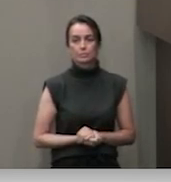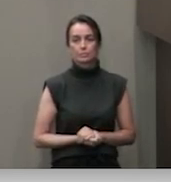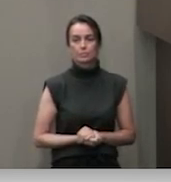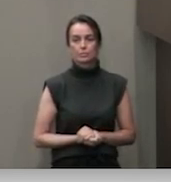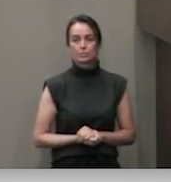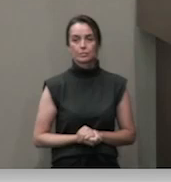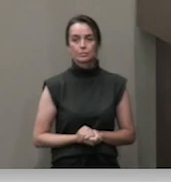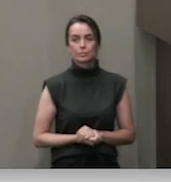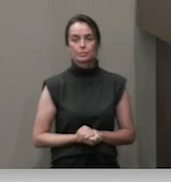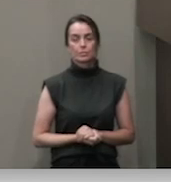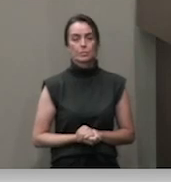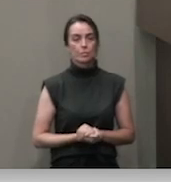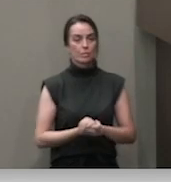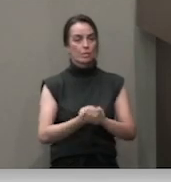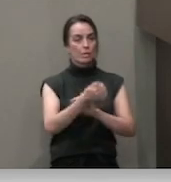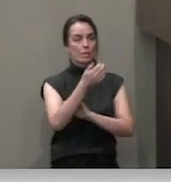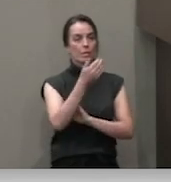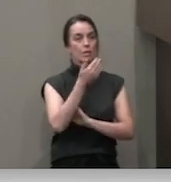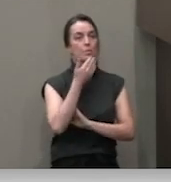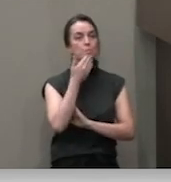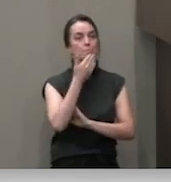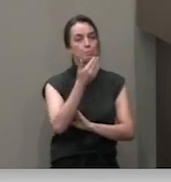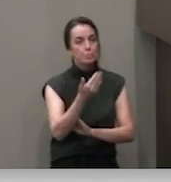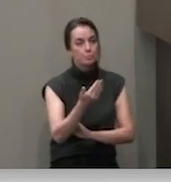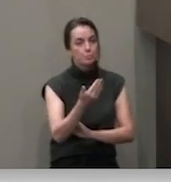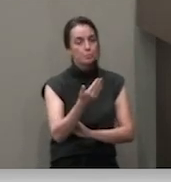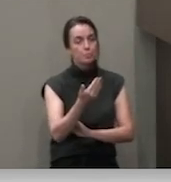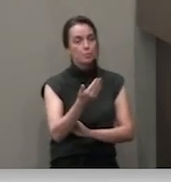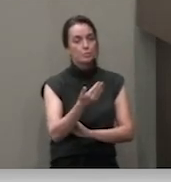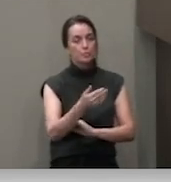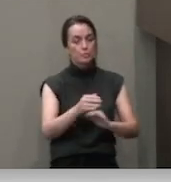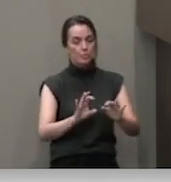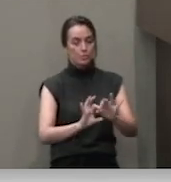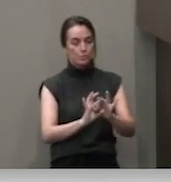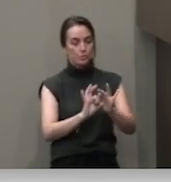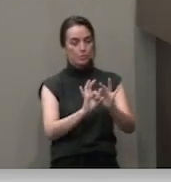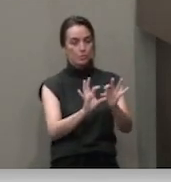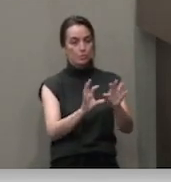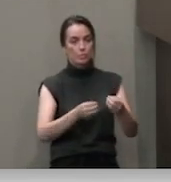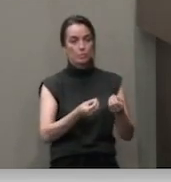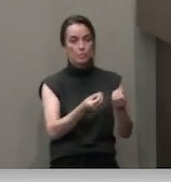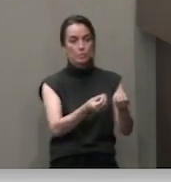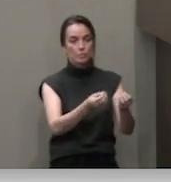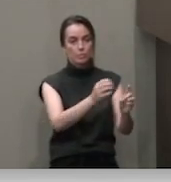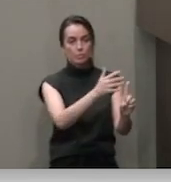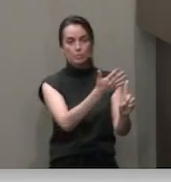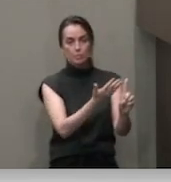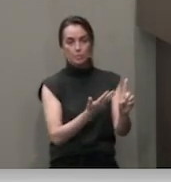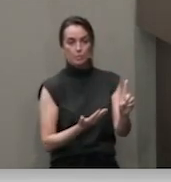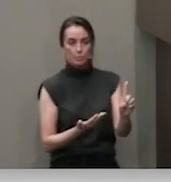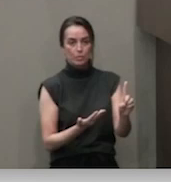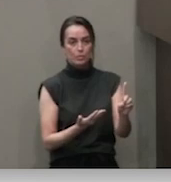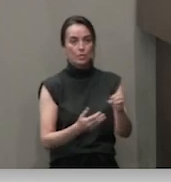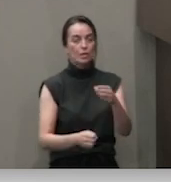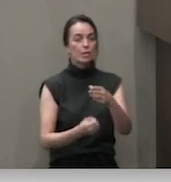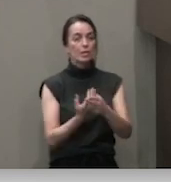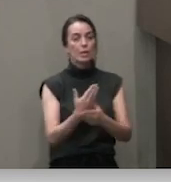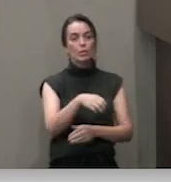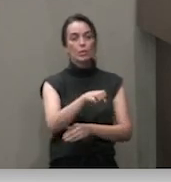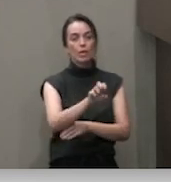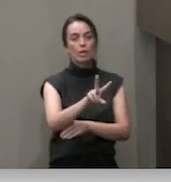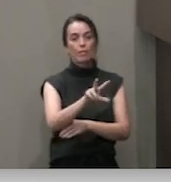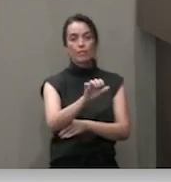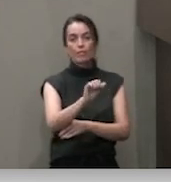requerimento de concessão de distinção honra ao mérito da autoria da vereadora Eva Valéria